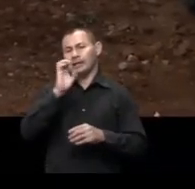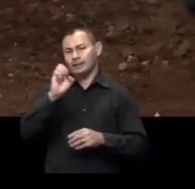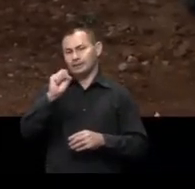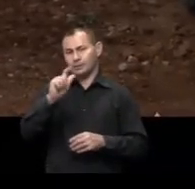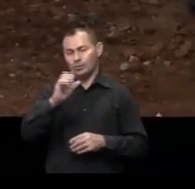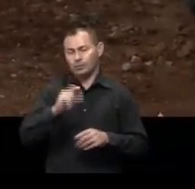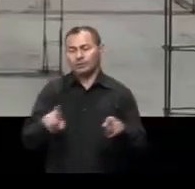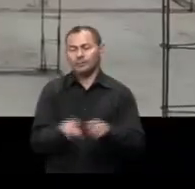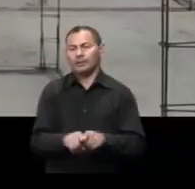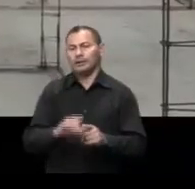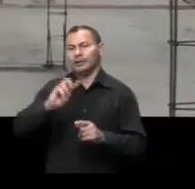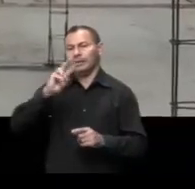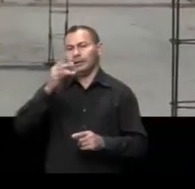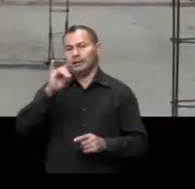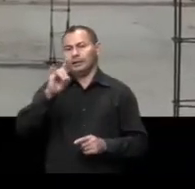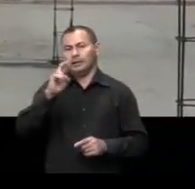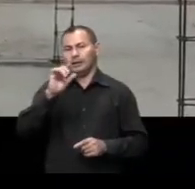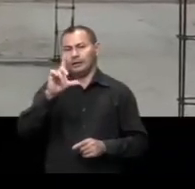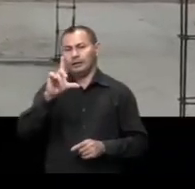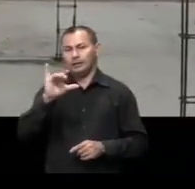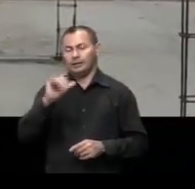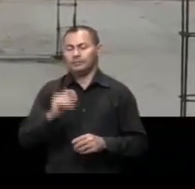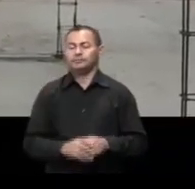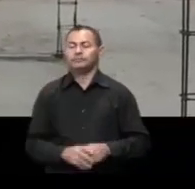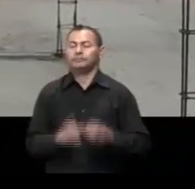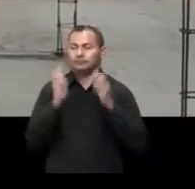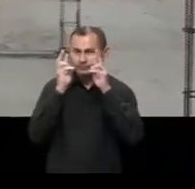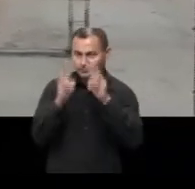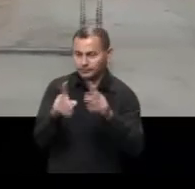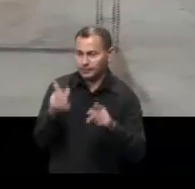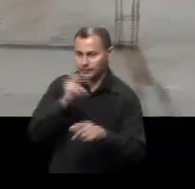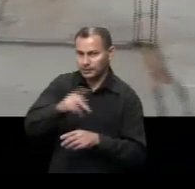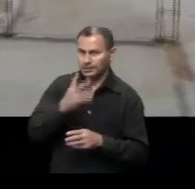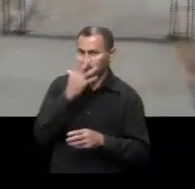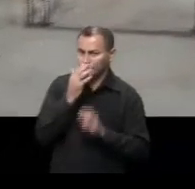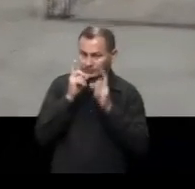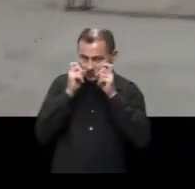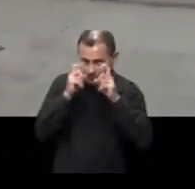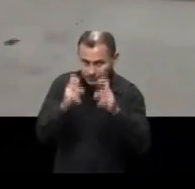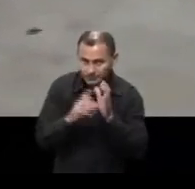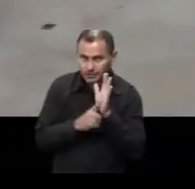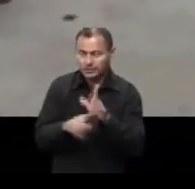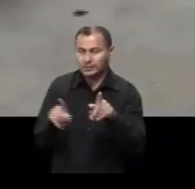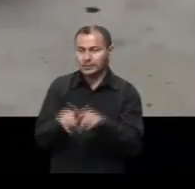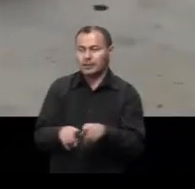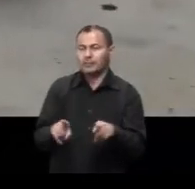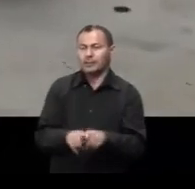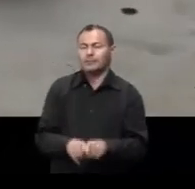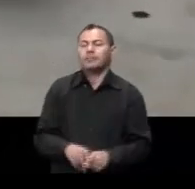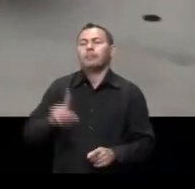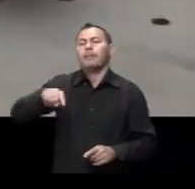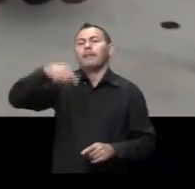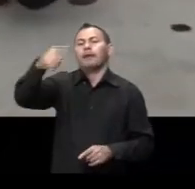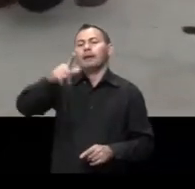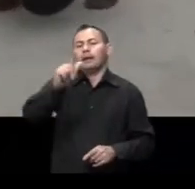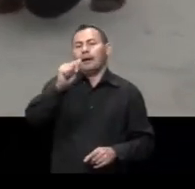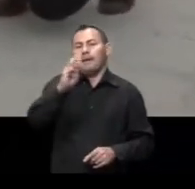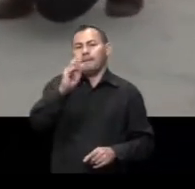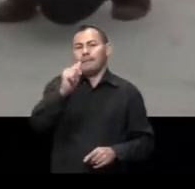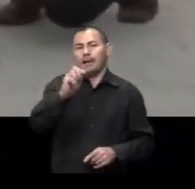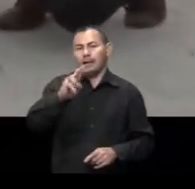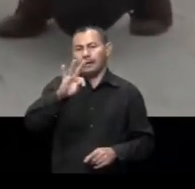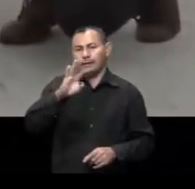tá? Tubulações hidráulicas. Aí aqui, o professor achou interessante mostrar também, depois do